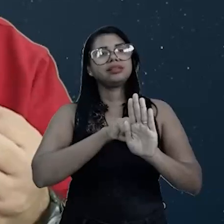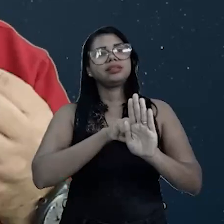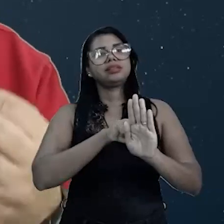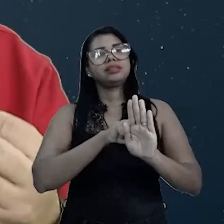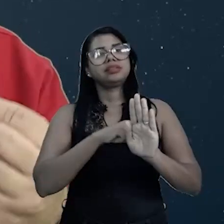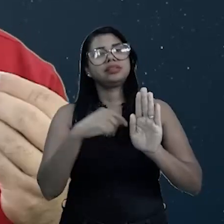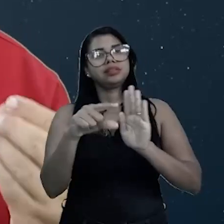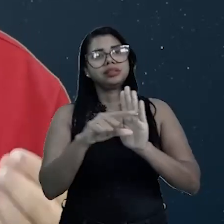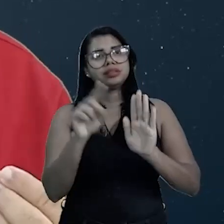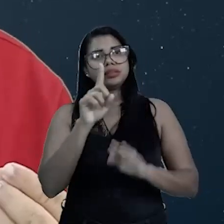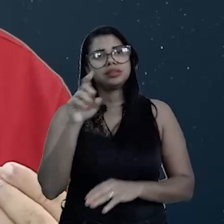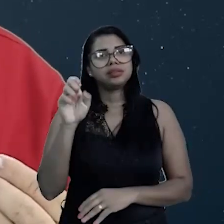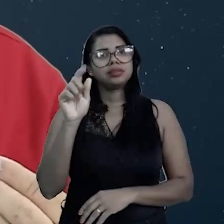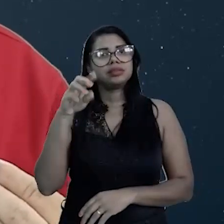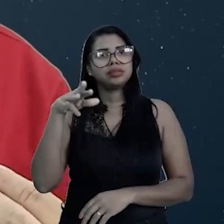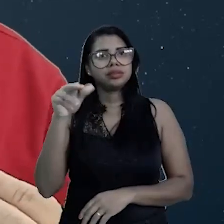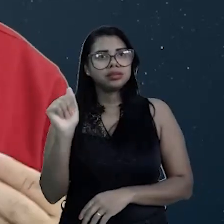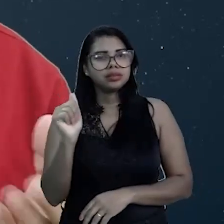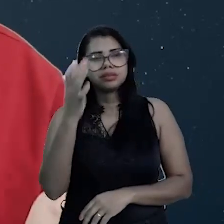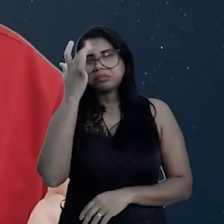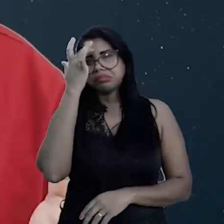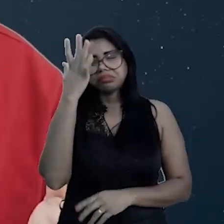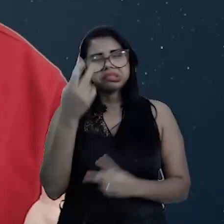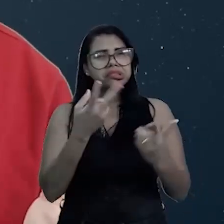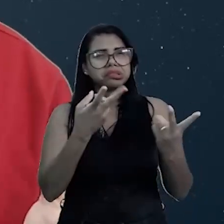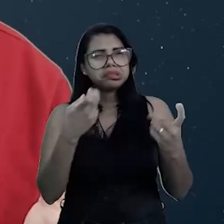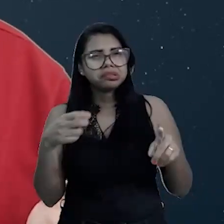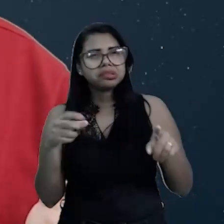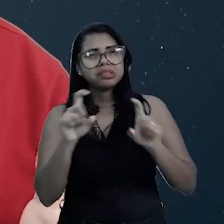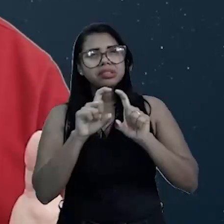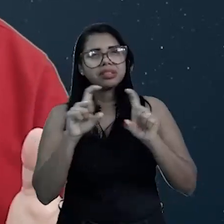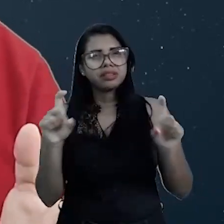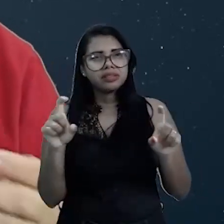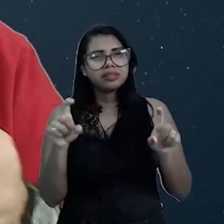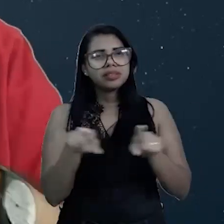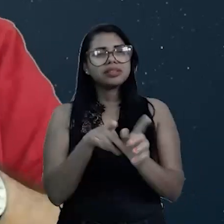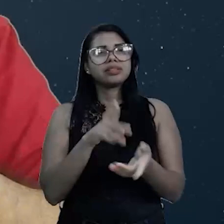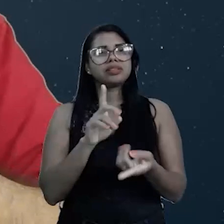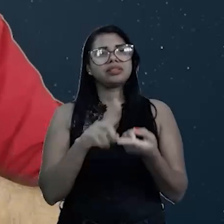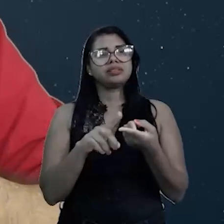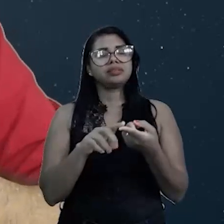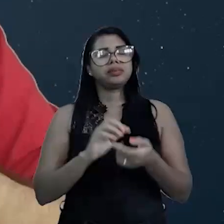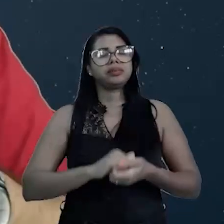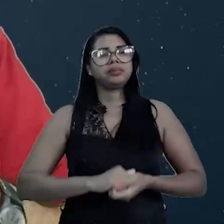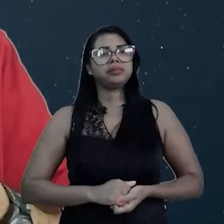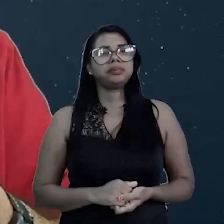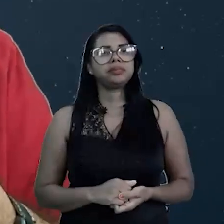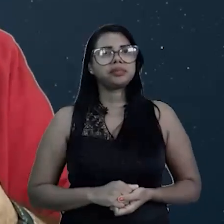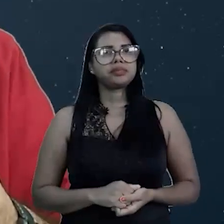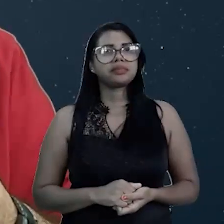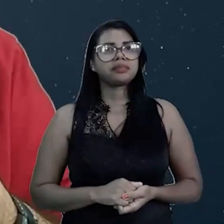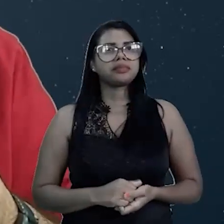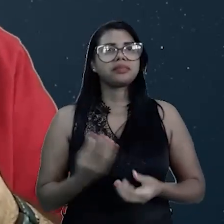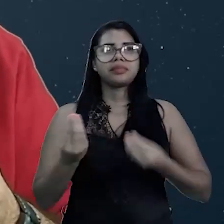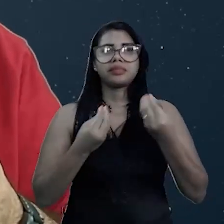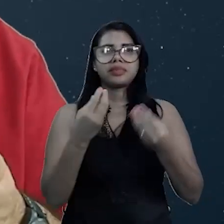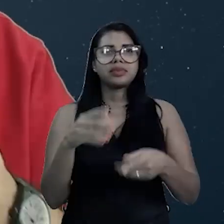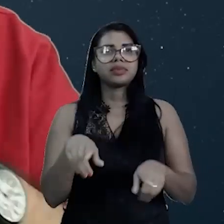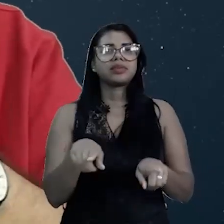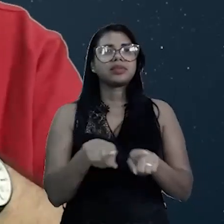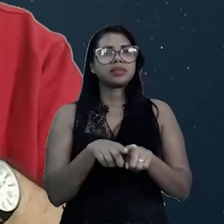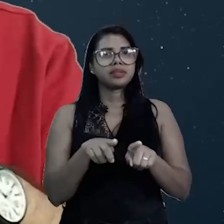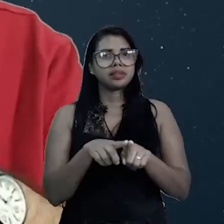um termo facilmente identificável dentro de uma frase, pode ser um verbo, pode, não é? Como também pode ser um substantivo, não